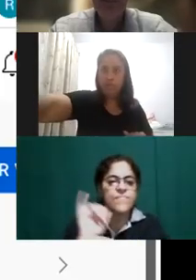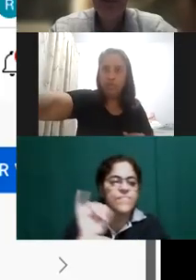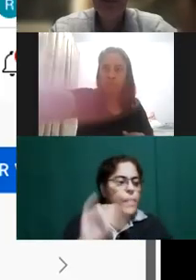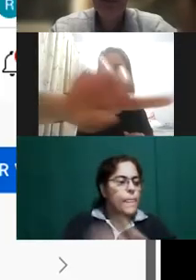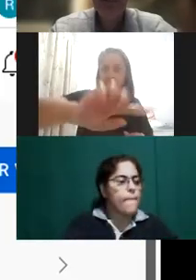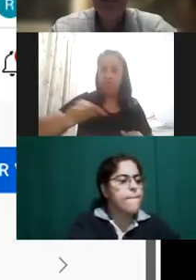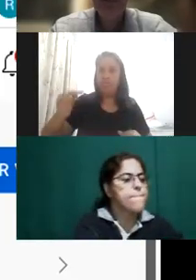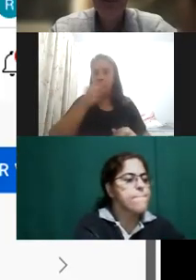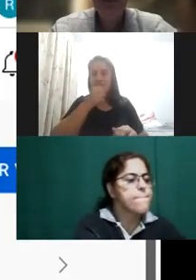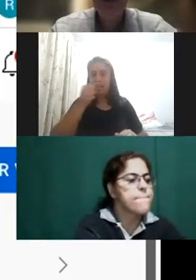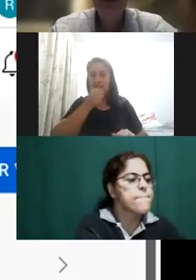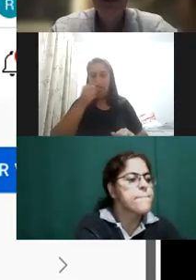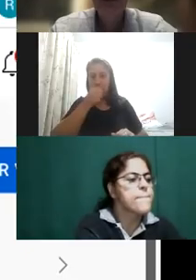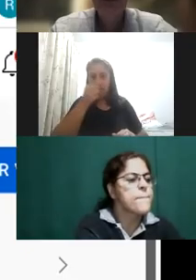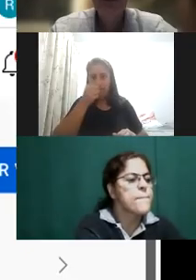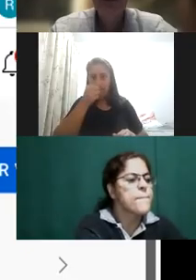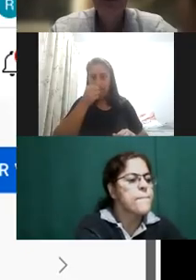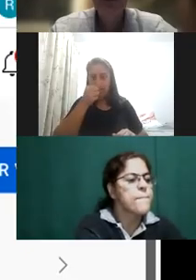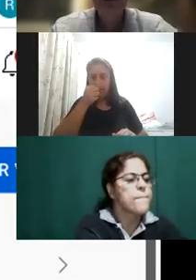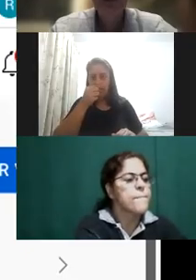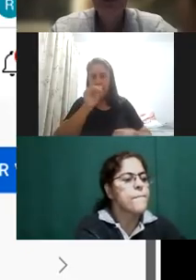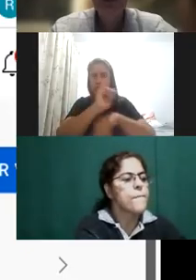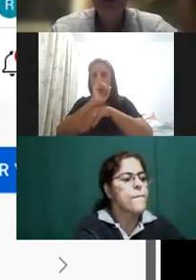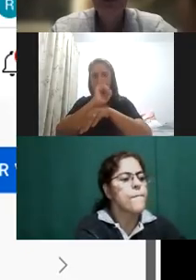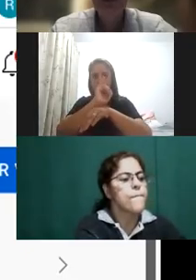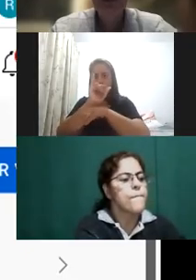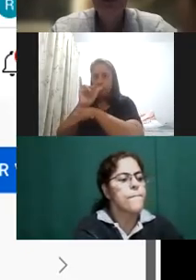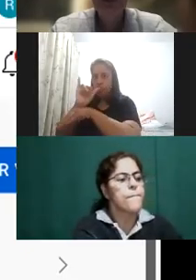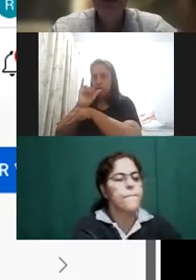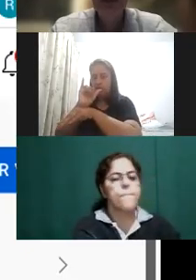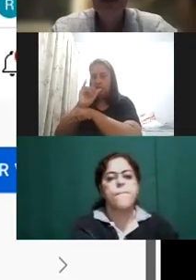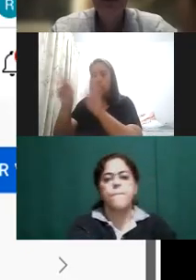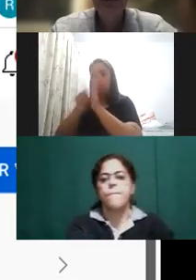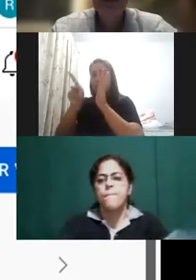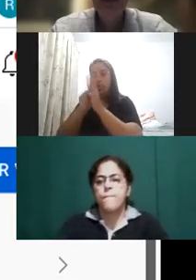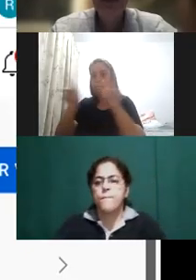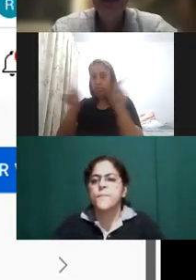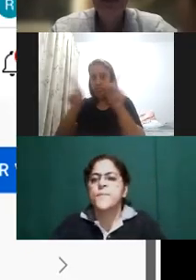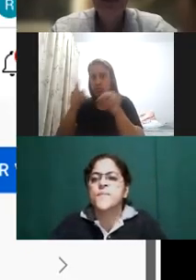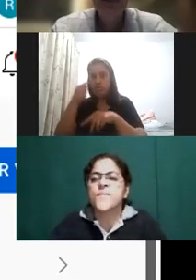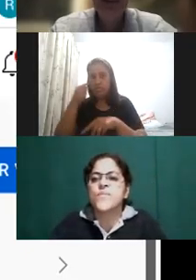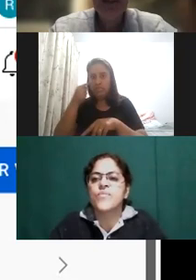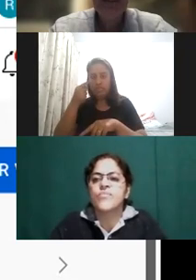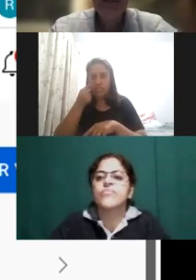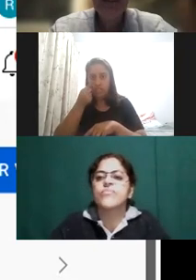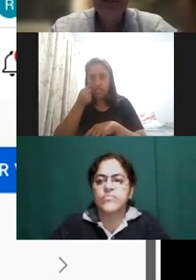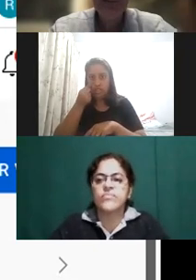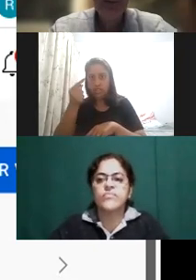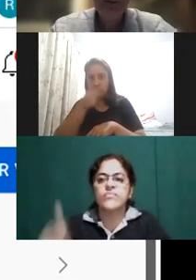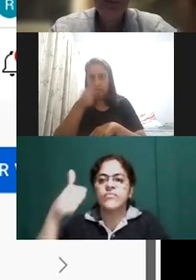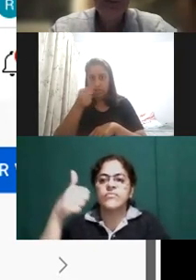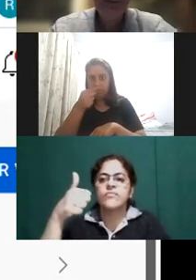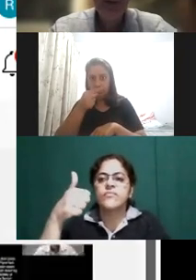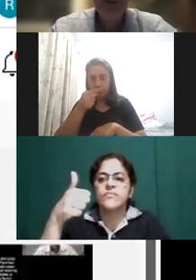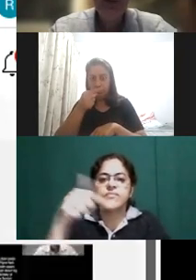Estão vendo a tela aqui? Tá bacana. Esse é o canal Está do dando YouTube. para ver a tela do YouTube. É Ricardo Luiz Carneiro, tá vendo? Aí vocês têm aqui uma